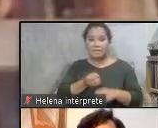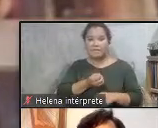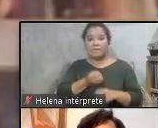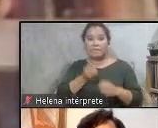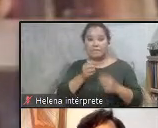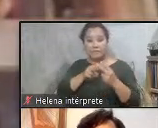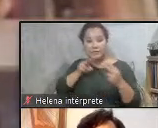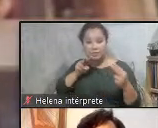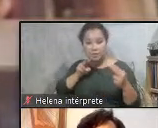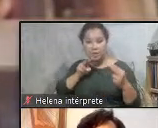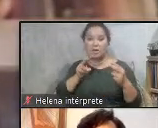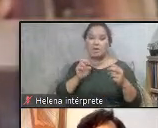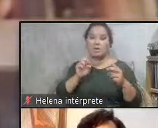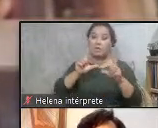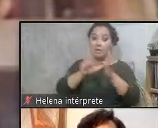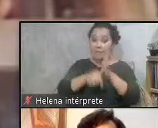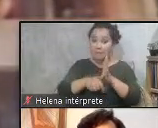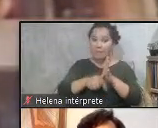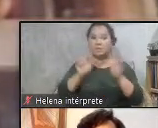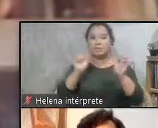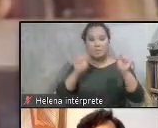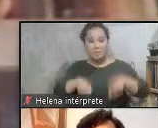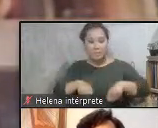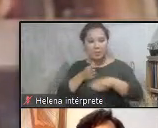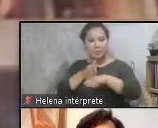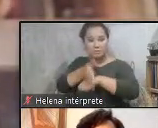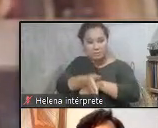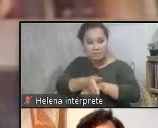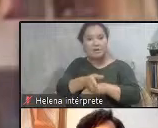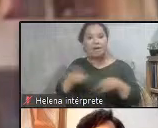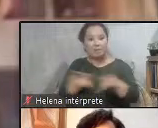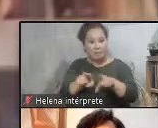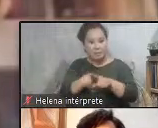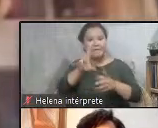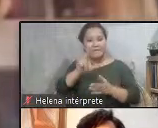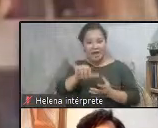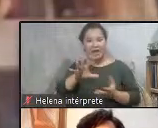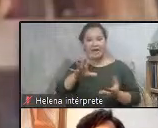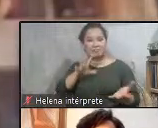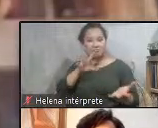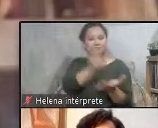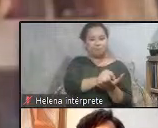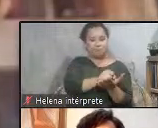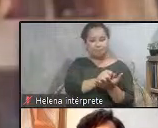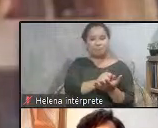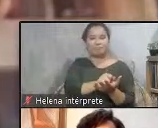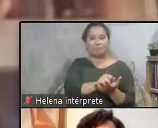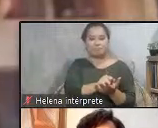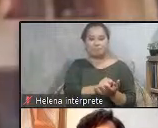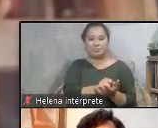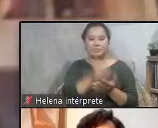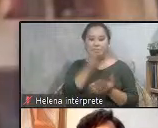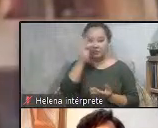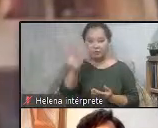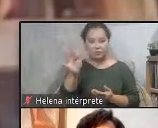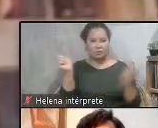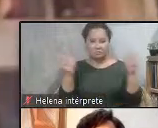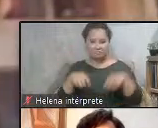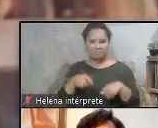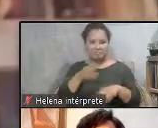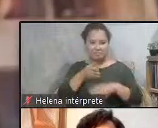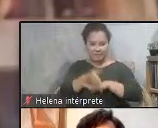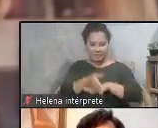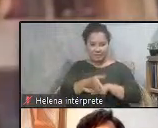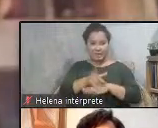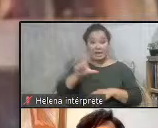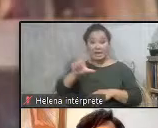riquíssimo para ser utilizado em aulas e outras atividades acadêmicas da UNB no futuro. Os links para esses canais